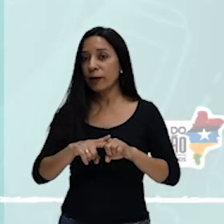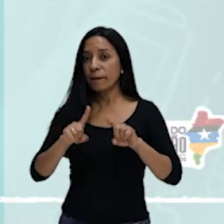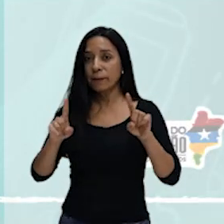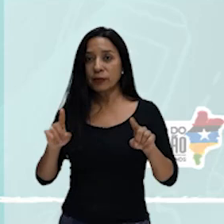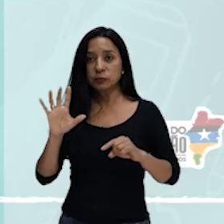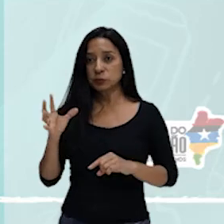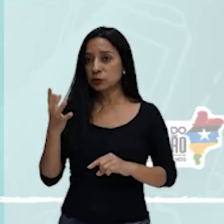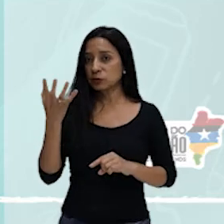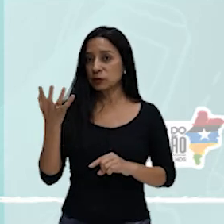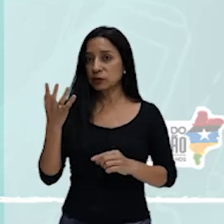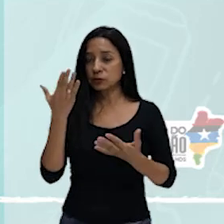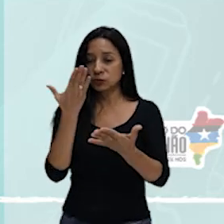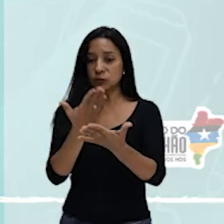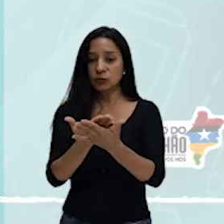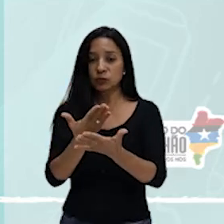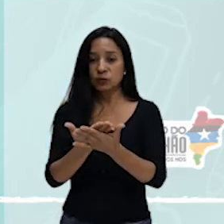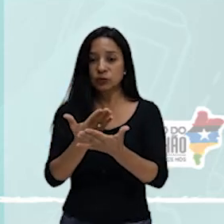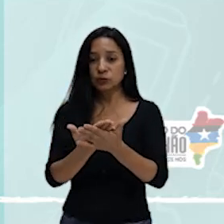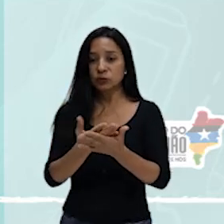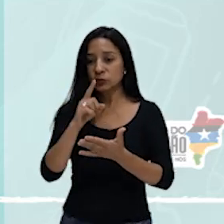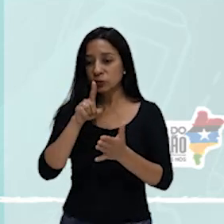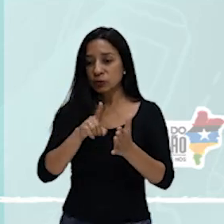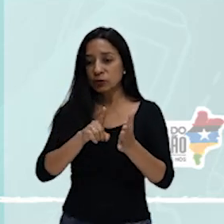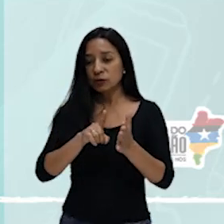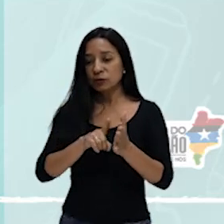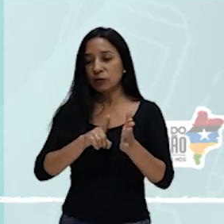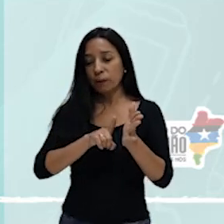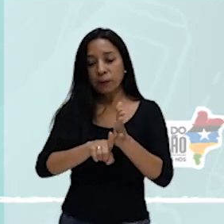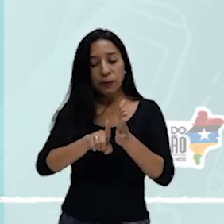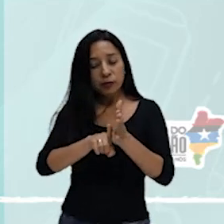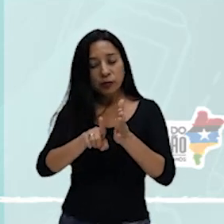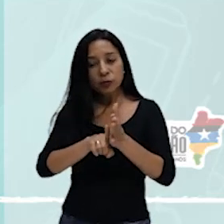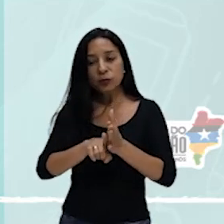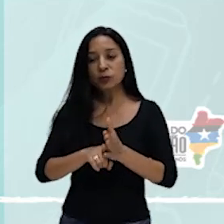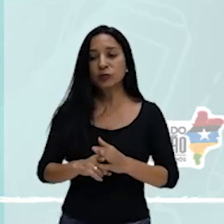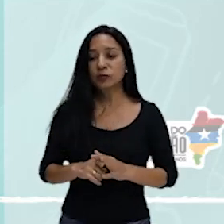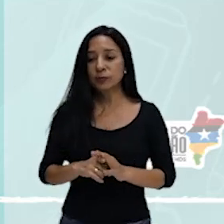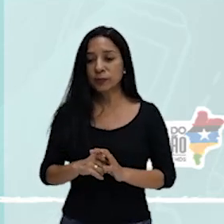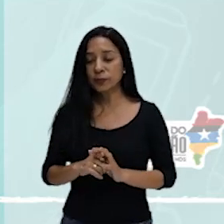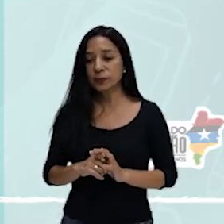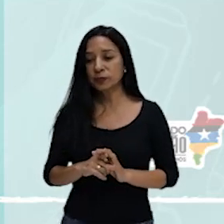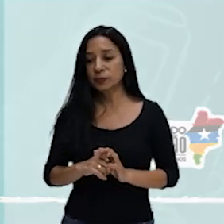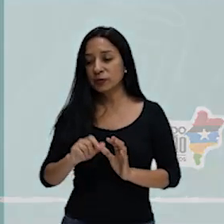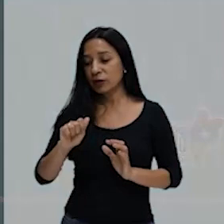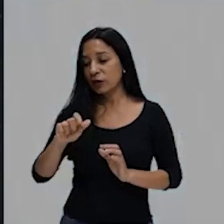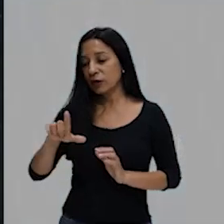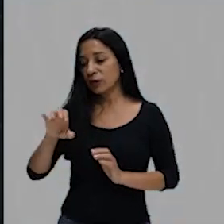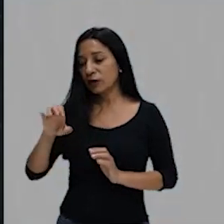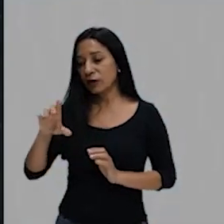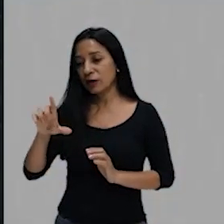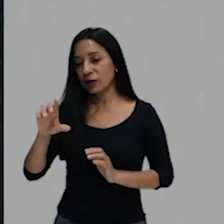estudo populacional realizado na África estimou que a penetrância desse alelo é apenas de